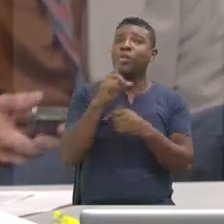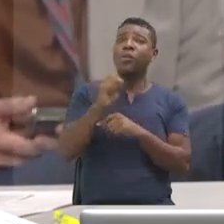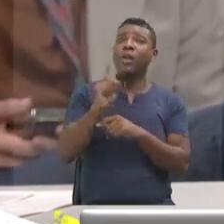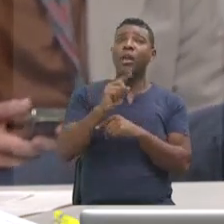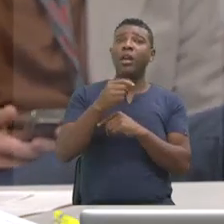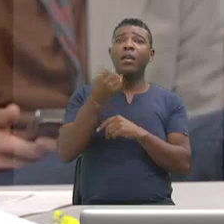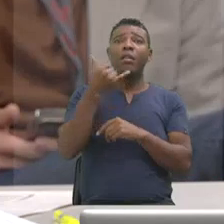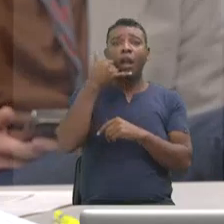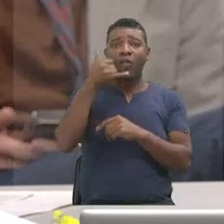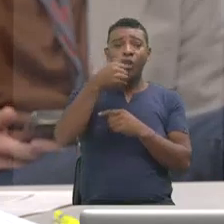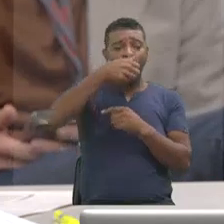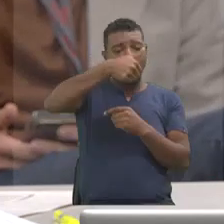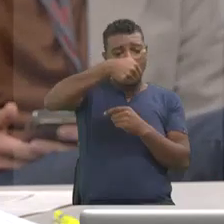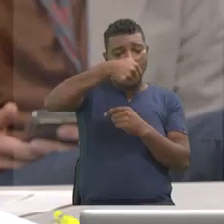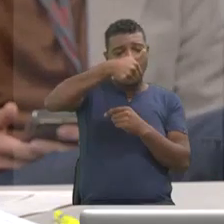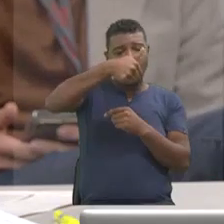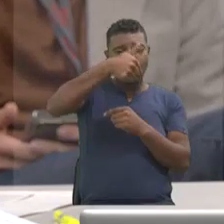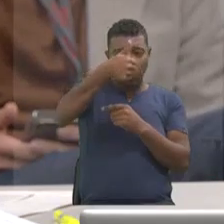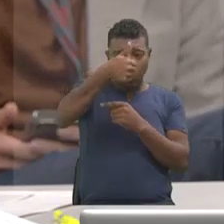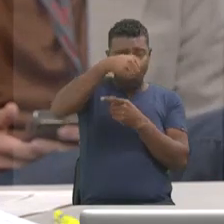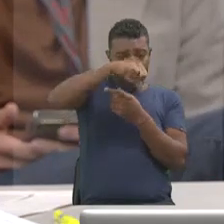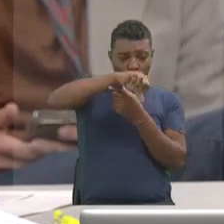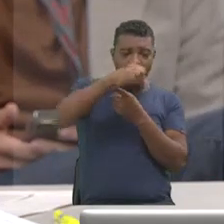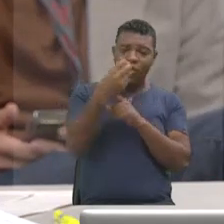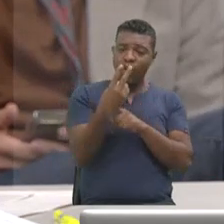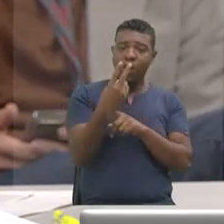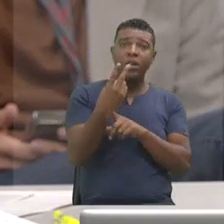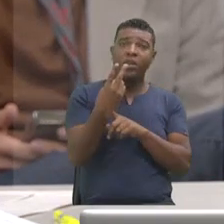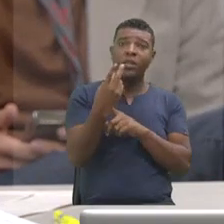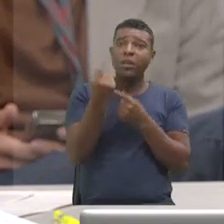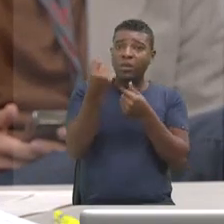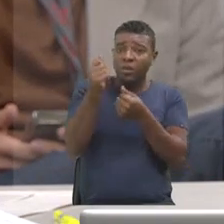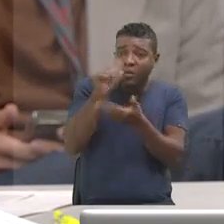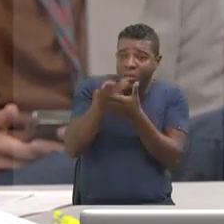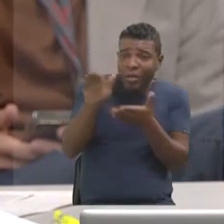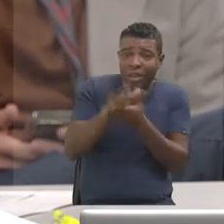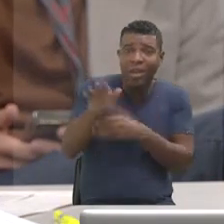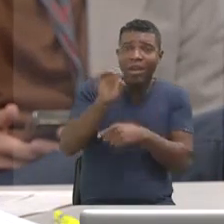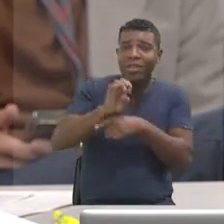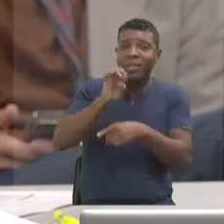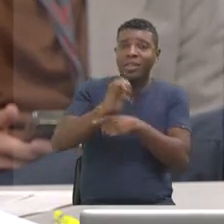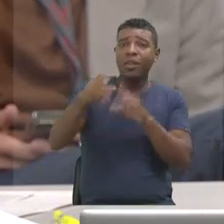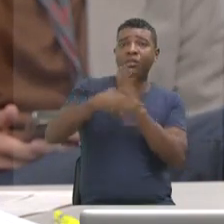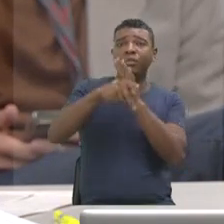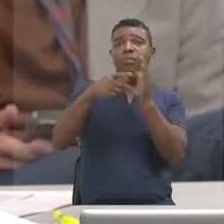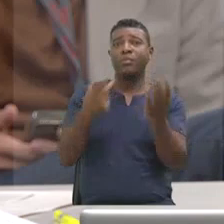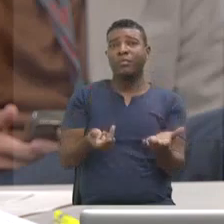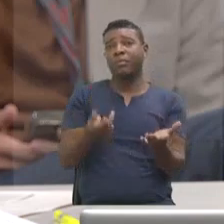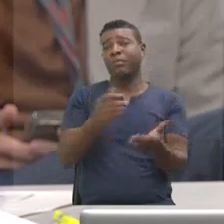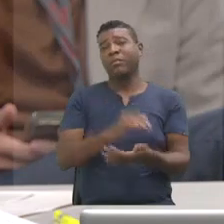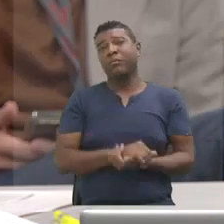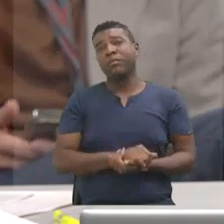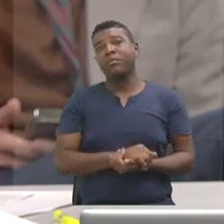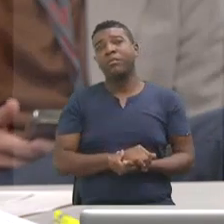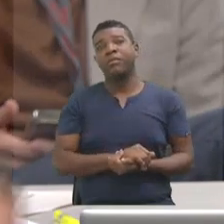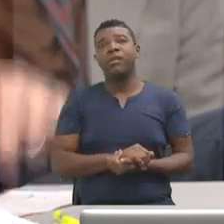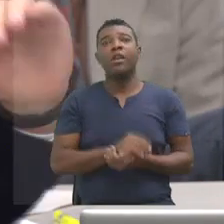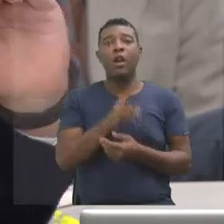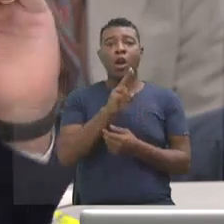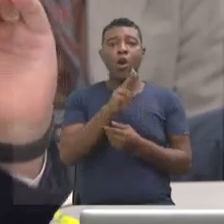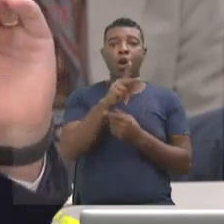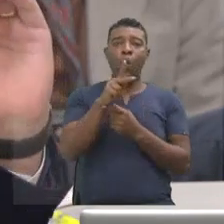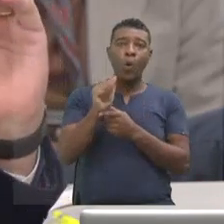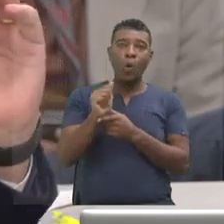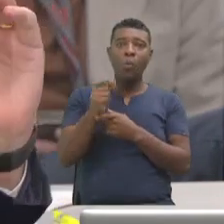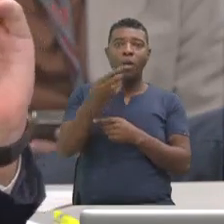então Sem dúvida nenhuma E lembrando que eu custeia todo do Estado não temos habilitação falando de UPA nós quatro aplicamos o valor né